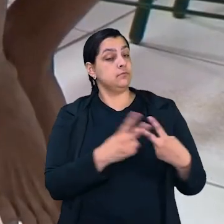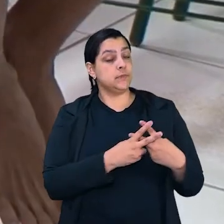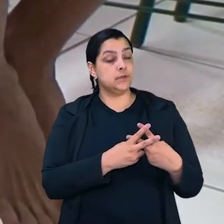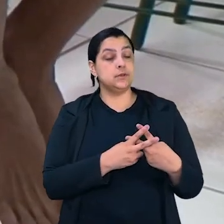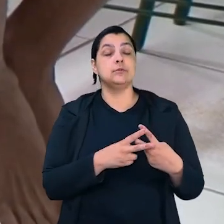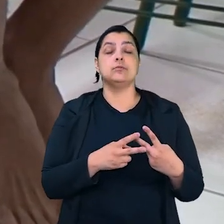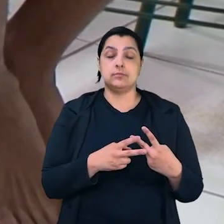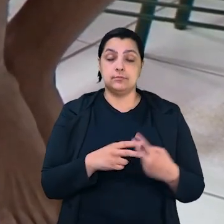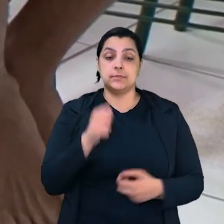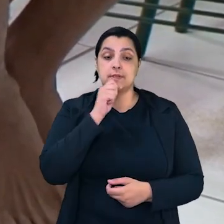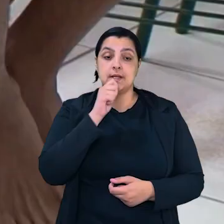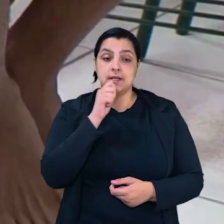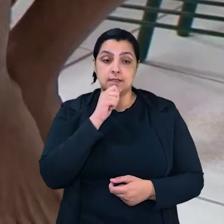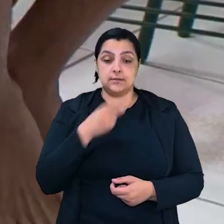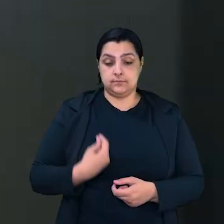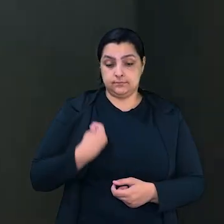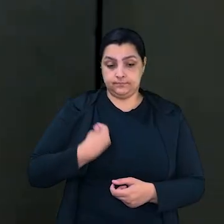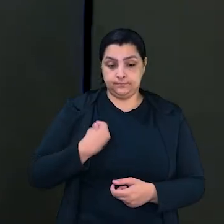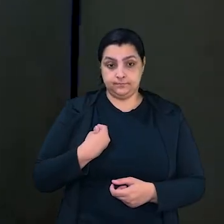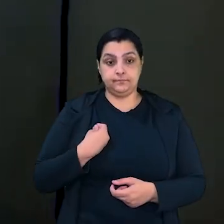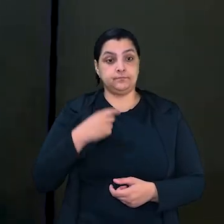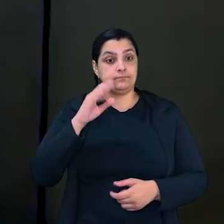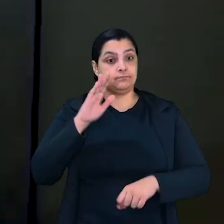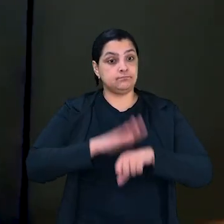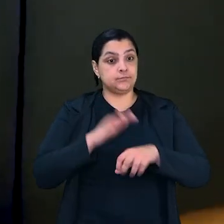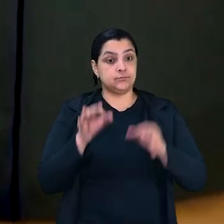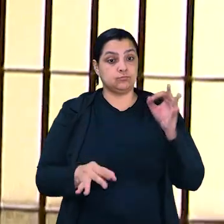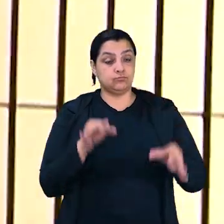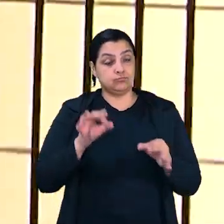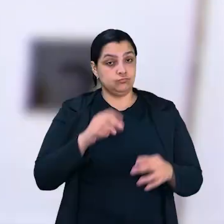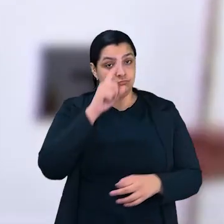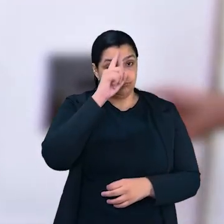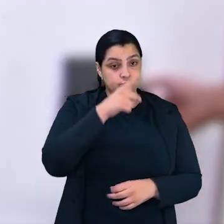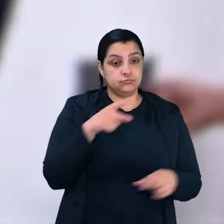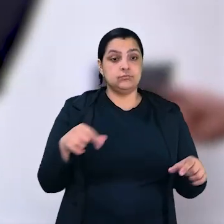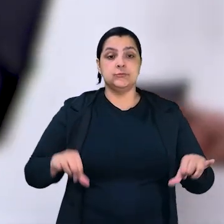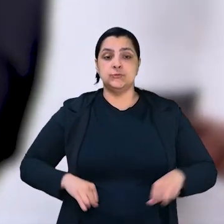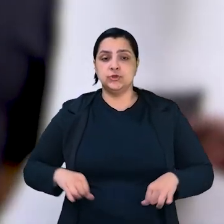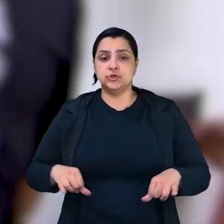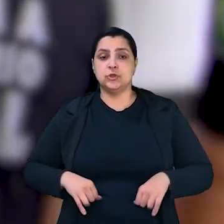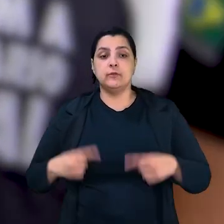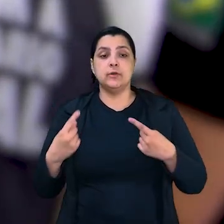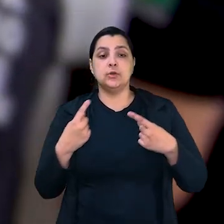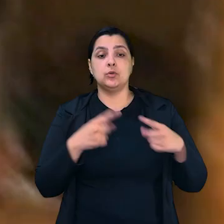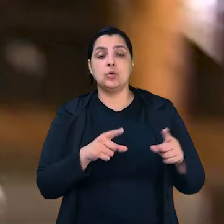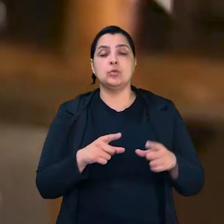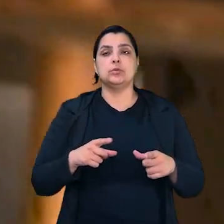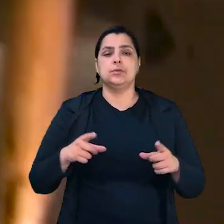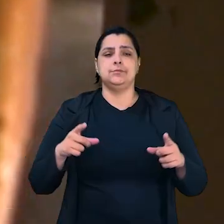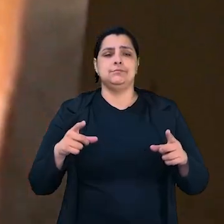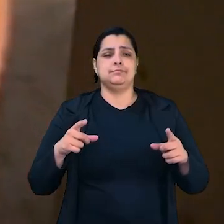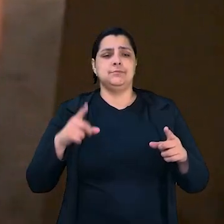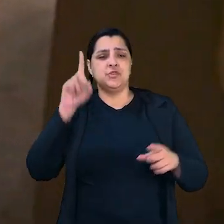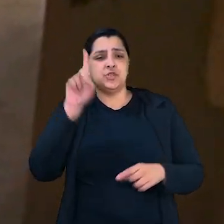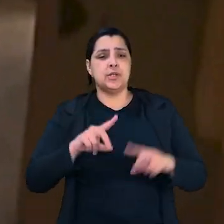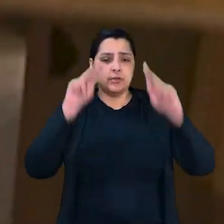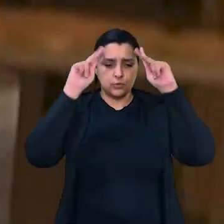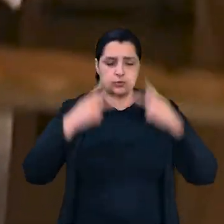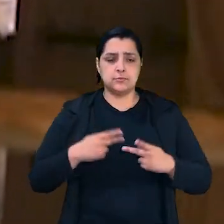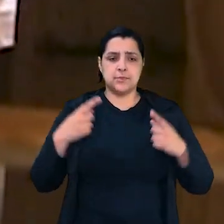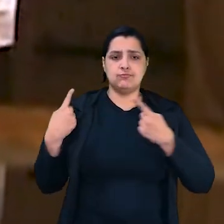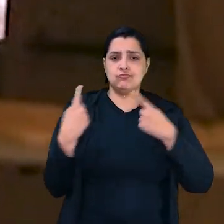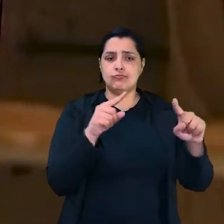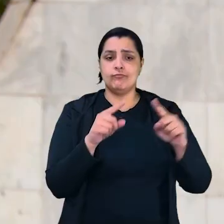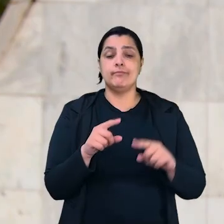São detentos e detentas que, além de cumprir a pena imposta pela Justiça, também sofrem violações contínuas de